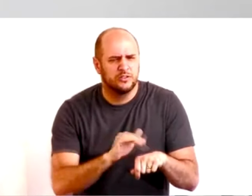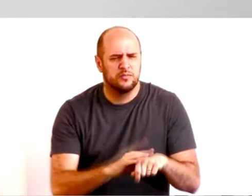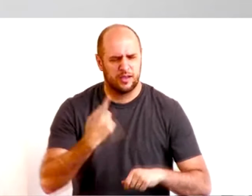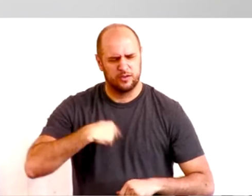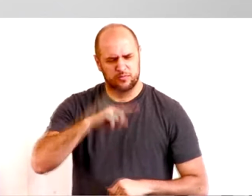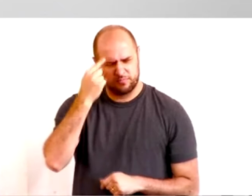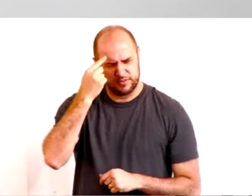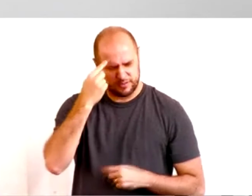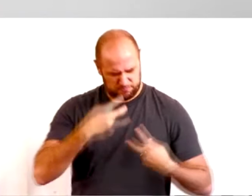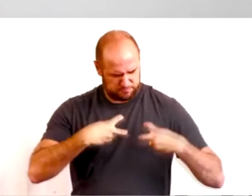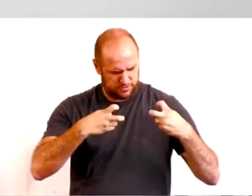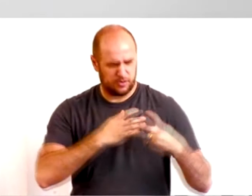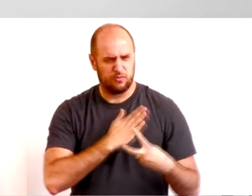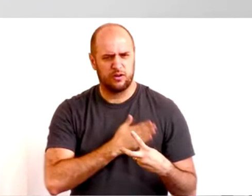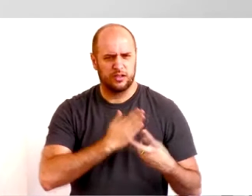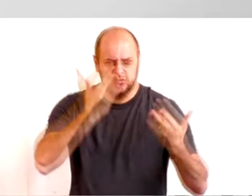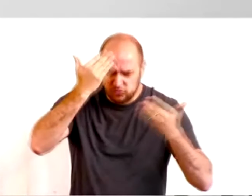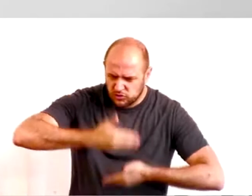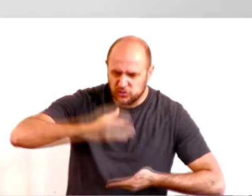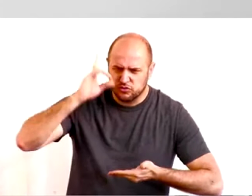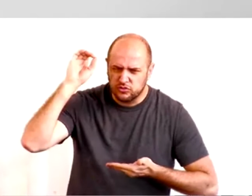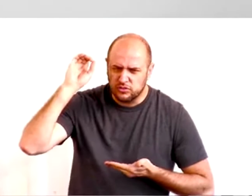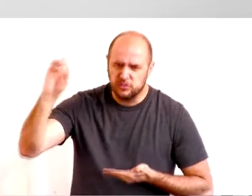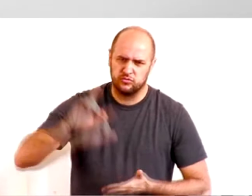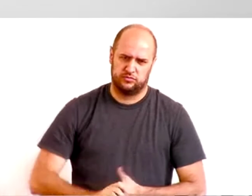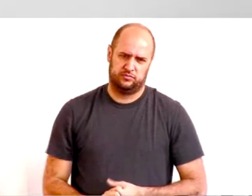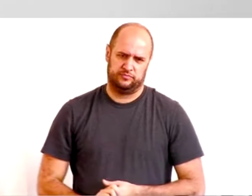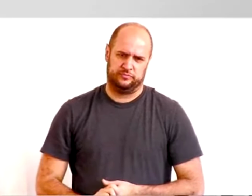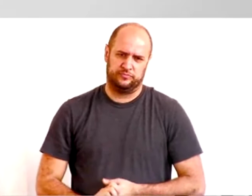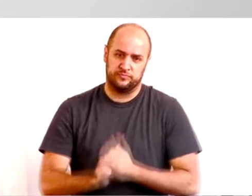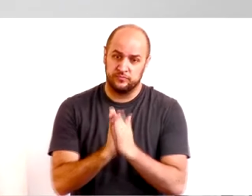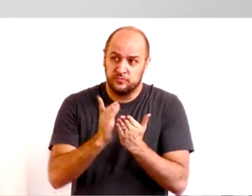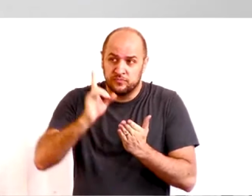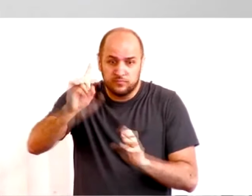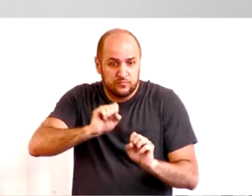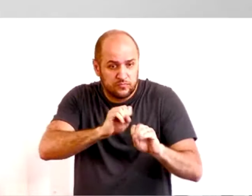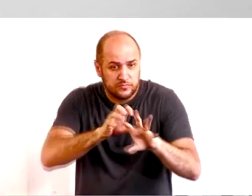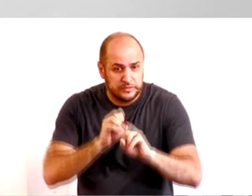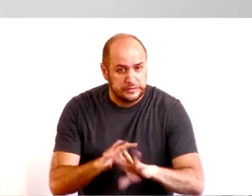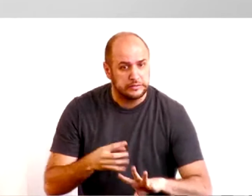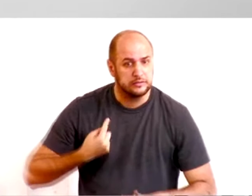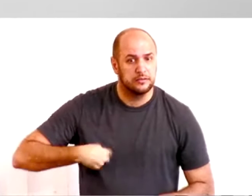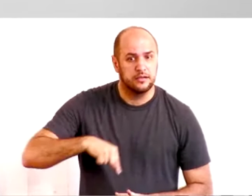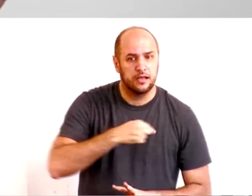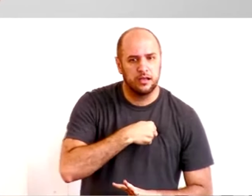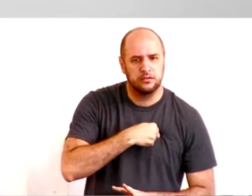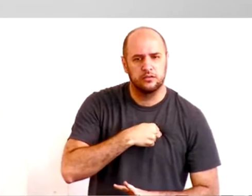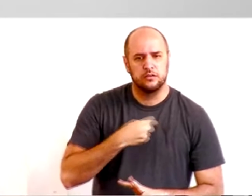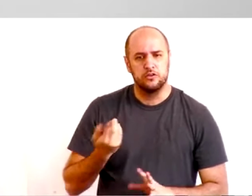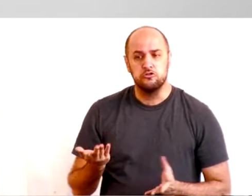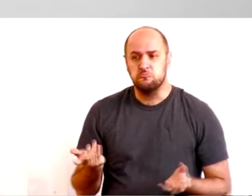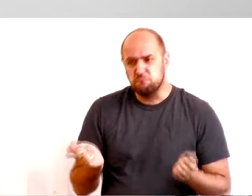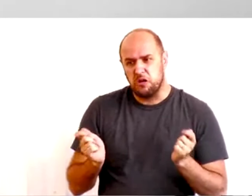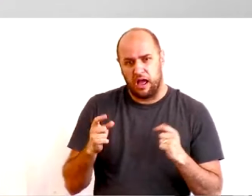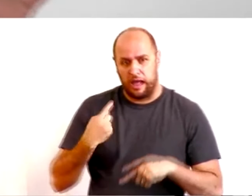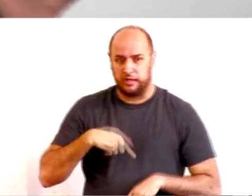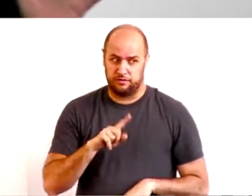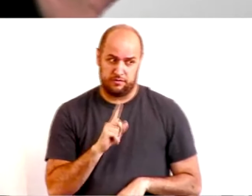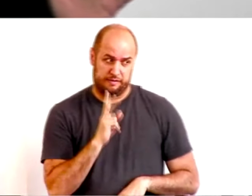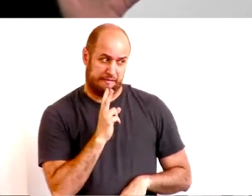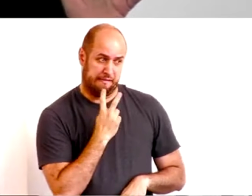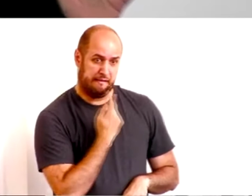coração diante de Deus. Esse texto nos ensina que até podemos enganar o